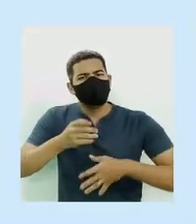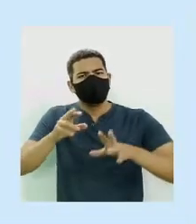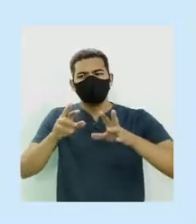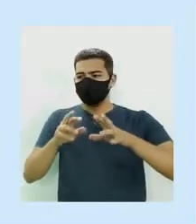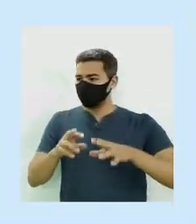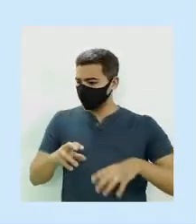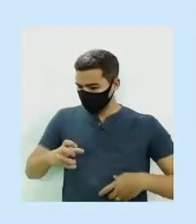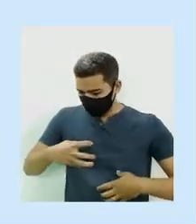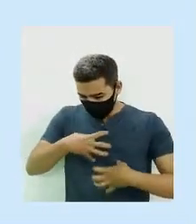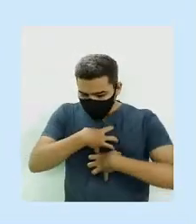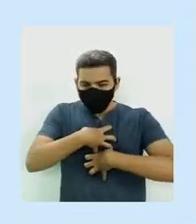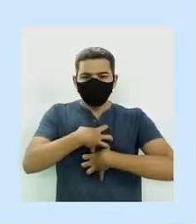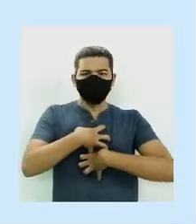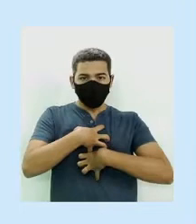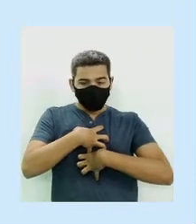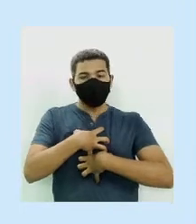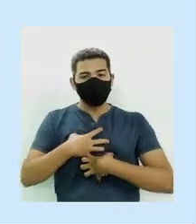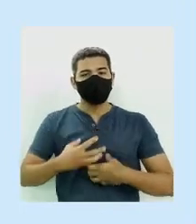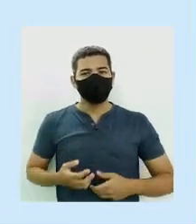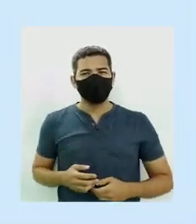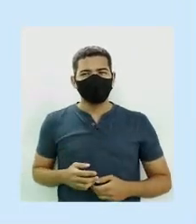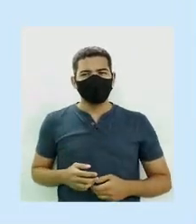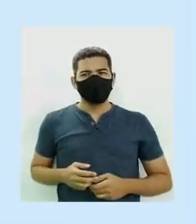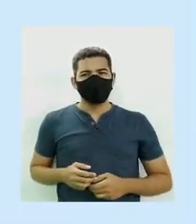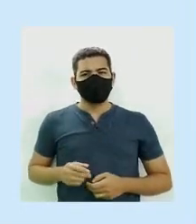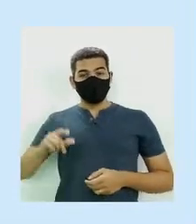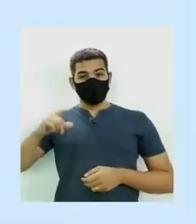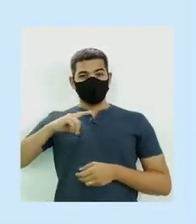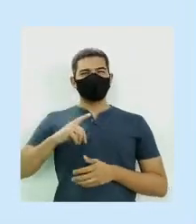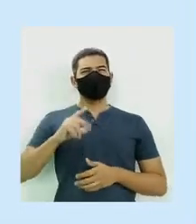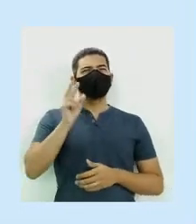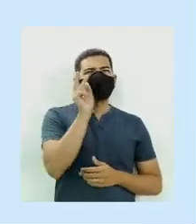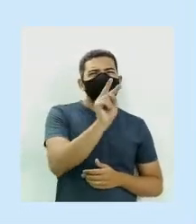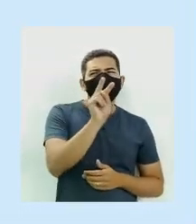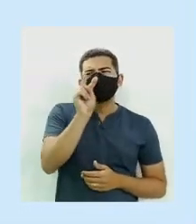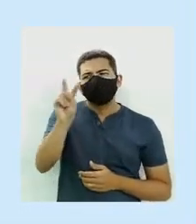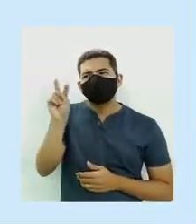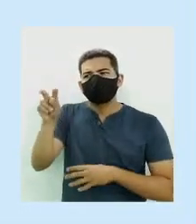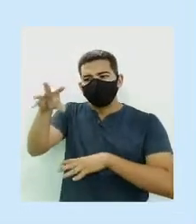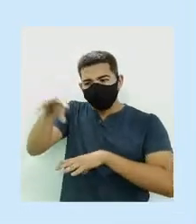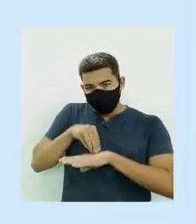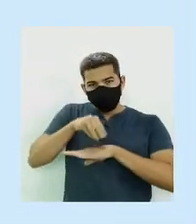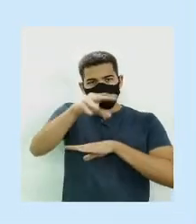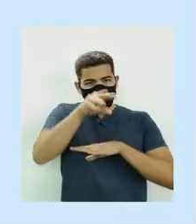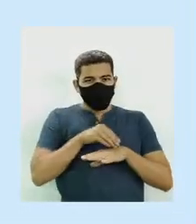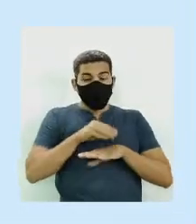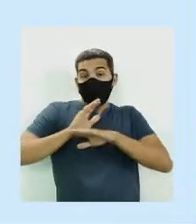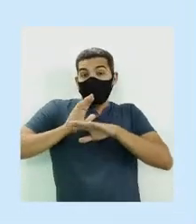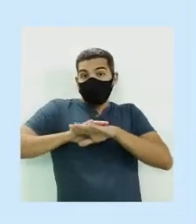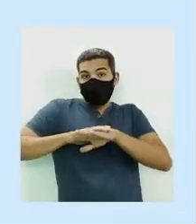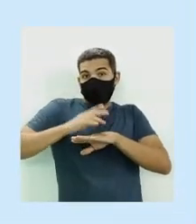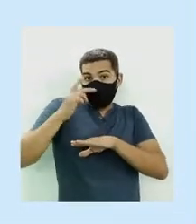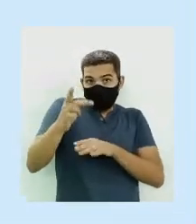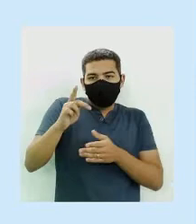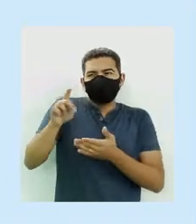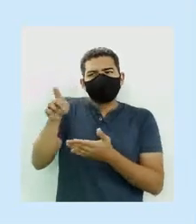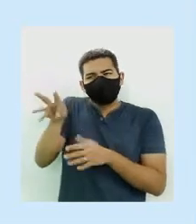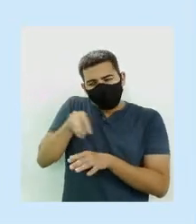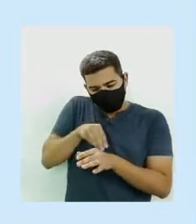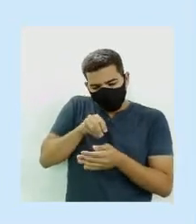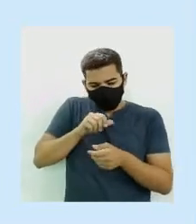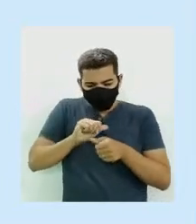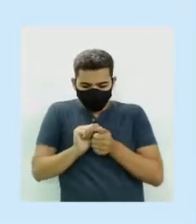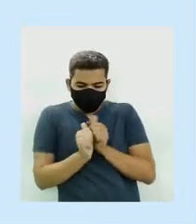poemas dentro do slam, né? A gente vai pegar assuntos do nosso cotidiano e levar o público realmente a